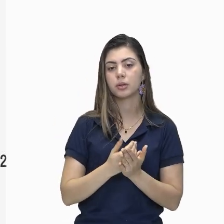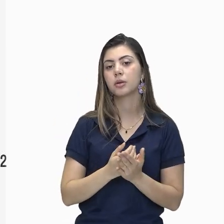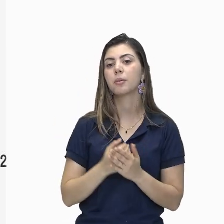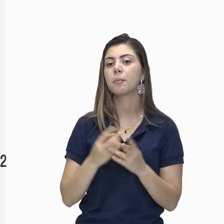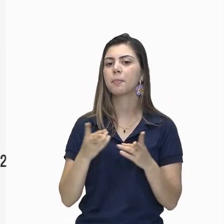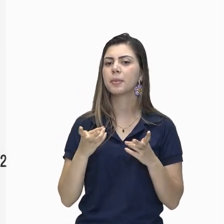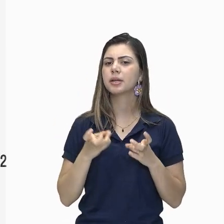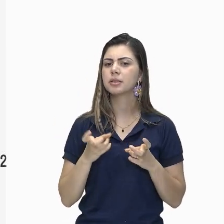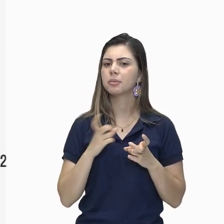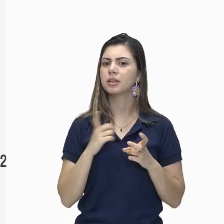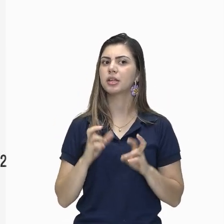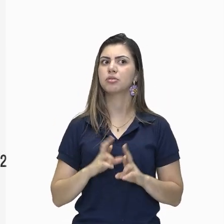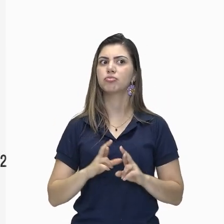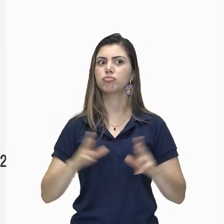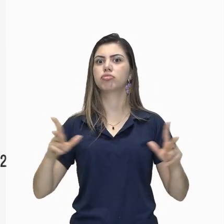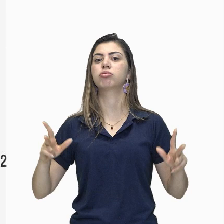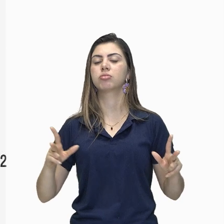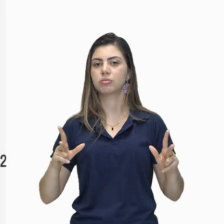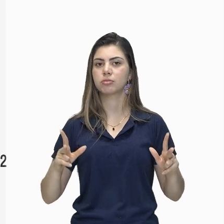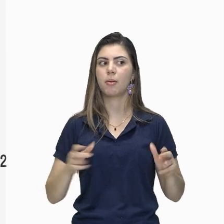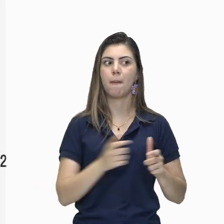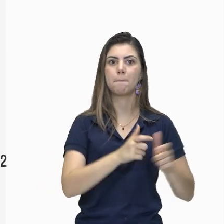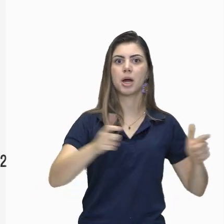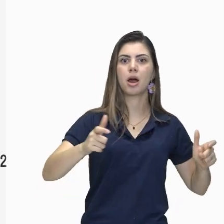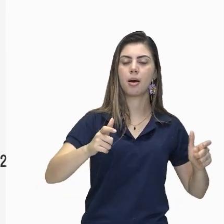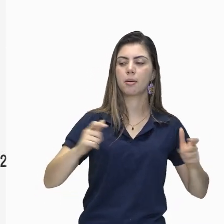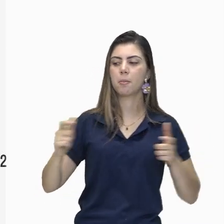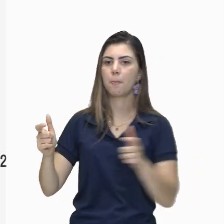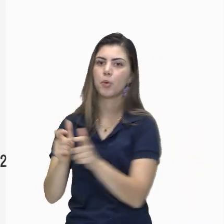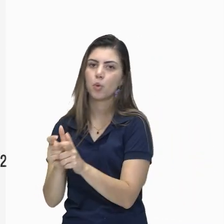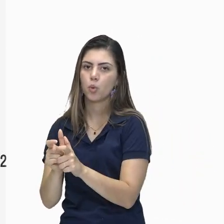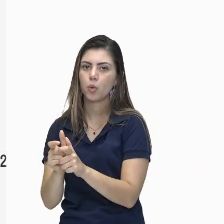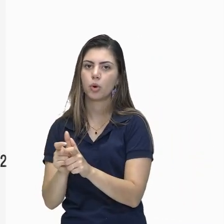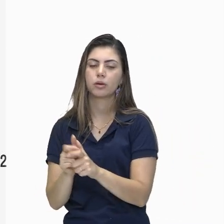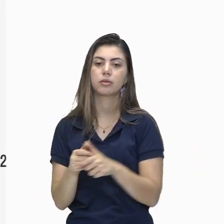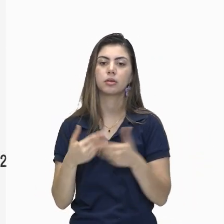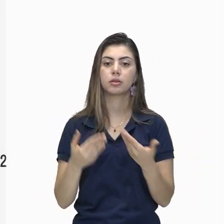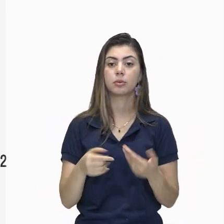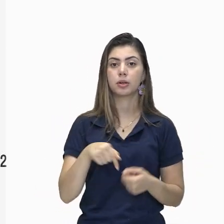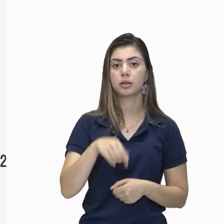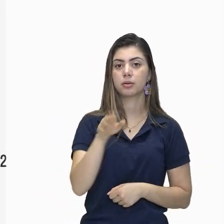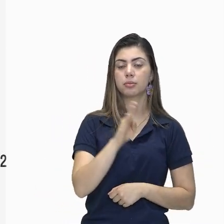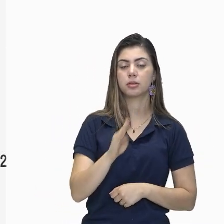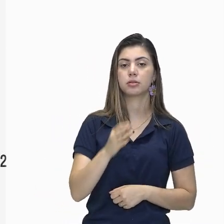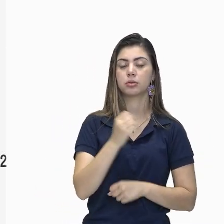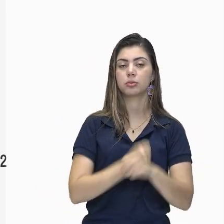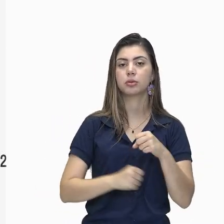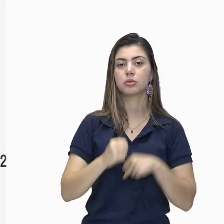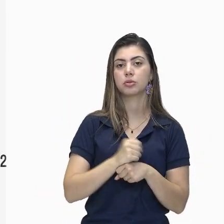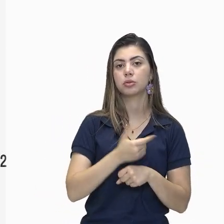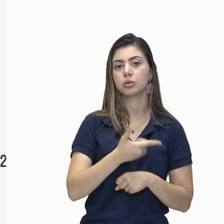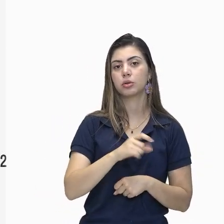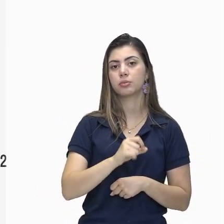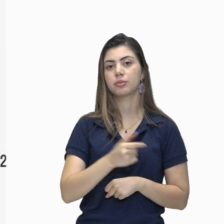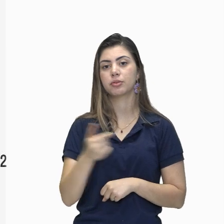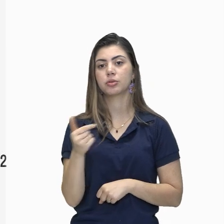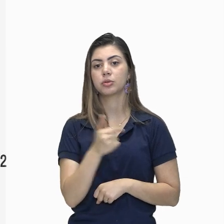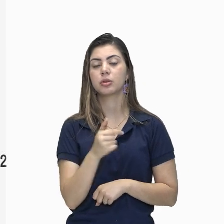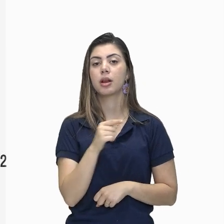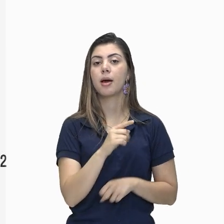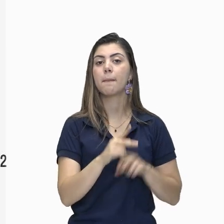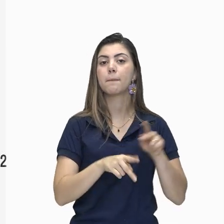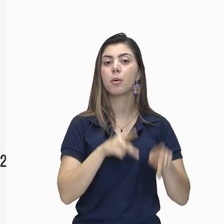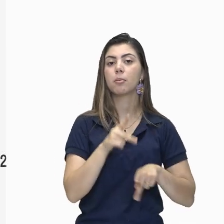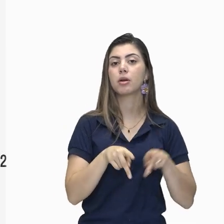essa grande diferença. Então, o Brasil, no ano de 2022, contava com uma população